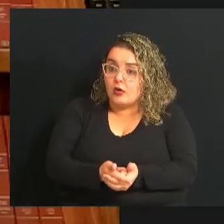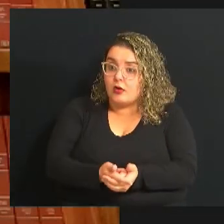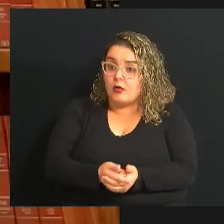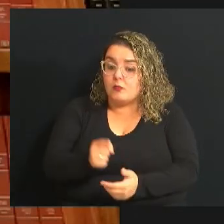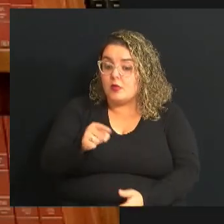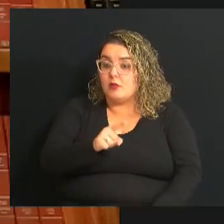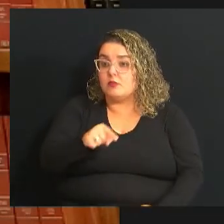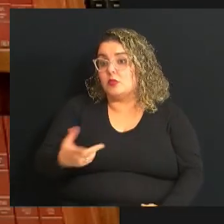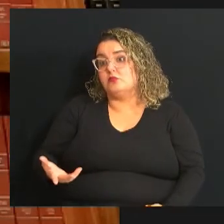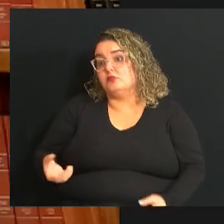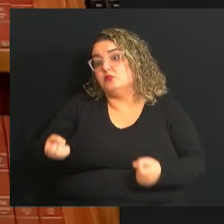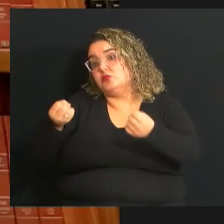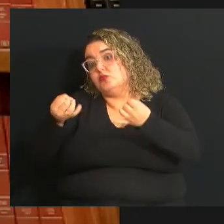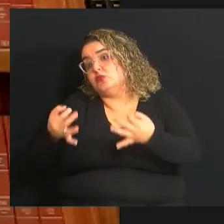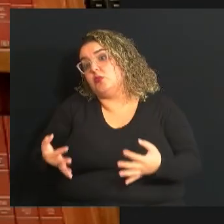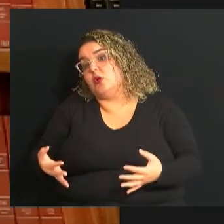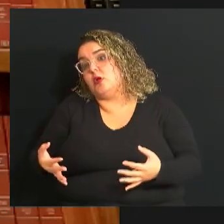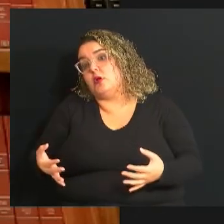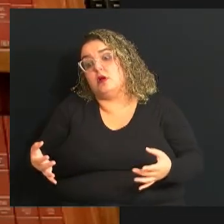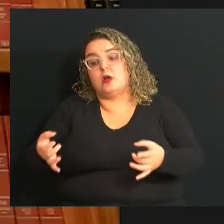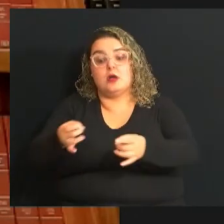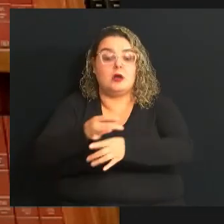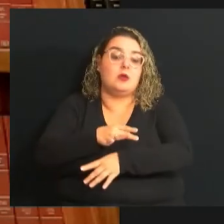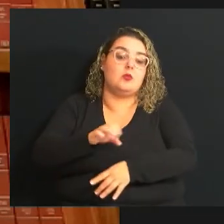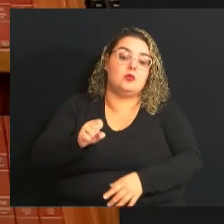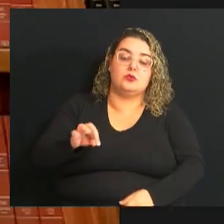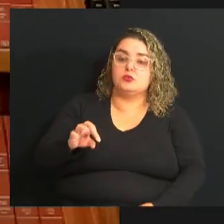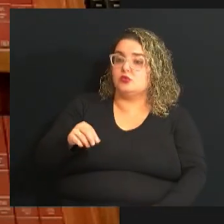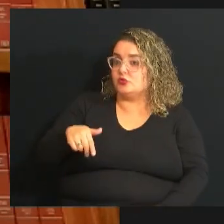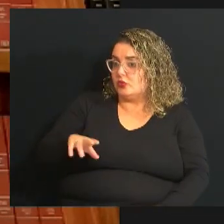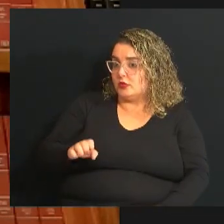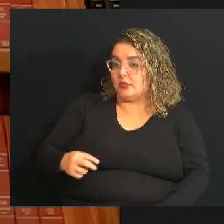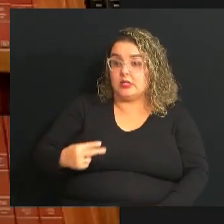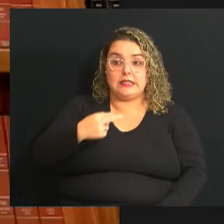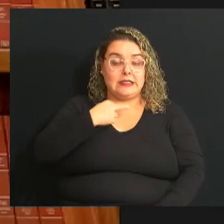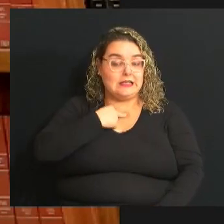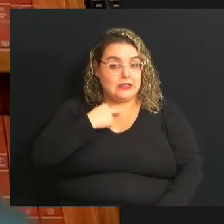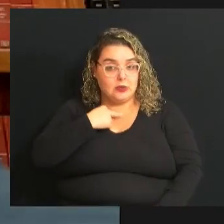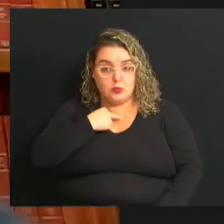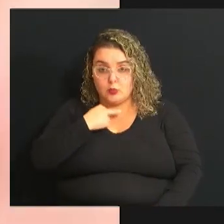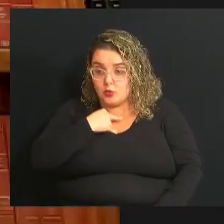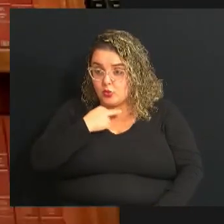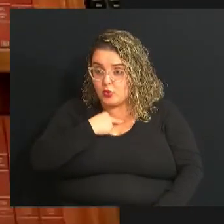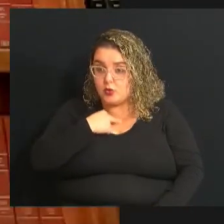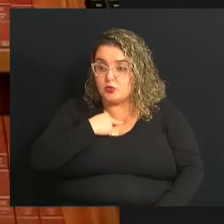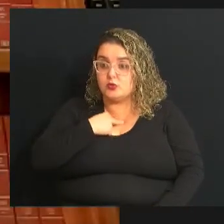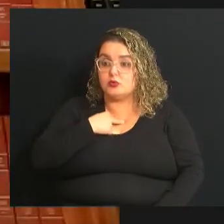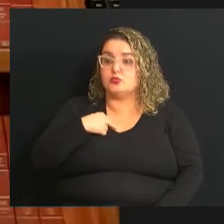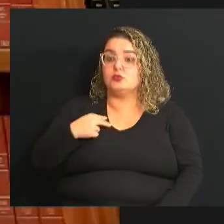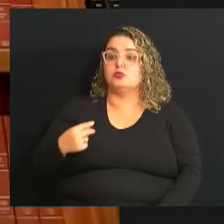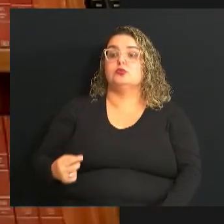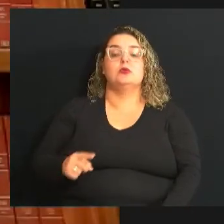O surgimento da subvariante do coronavírus, Omicron BQ1, reacendeu um sinal de alerta das equipes de saúde